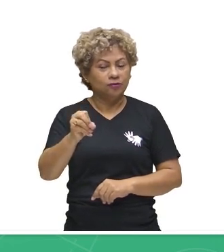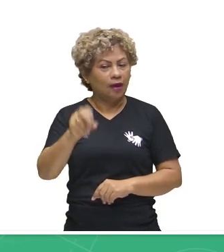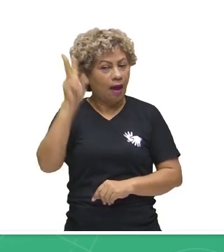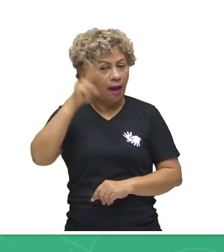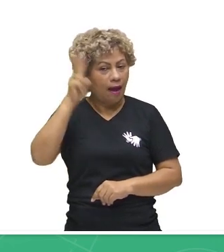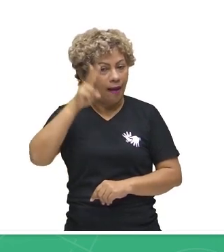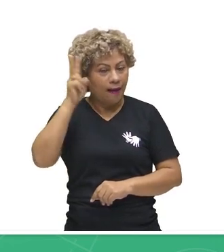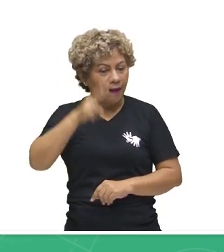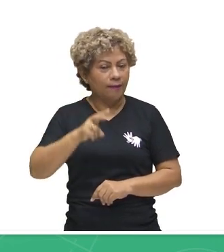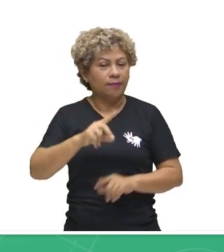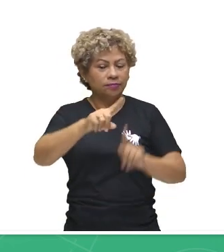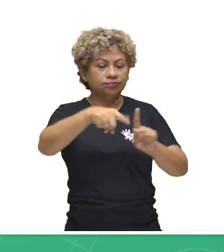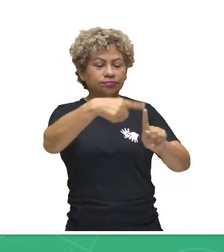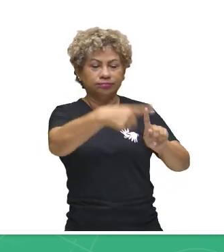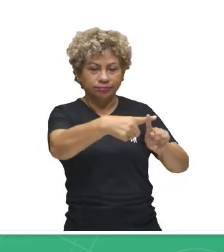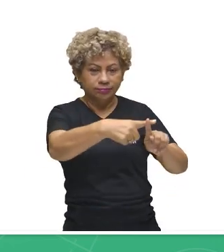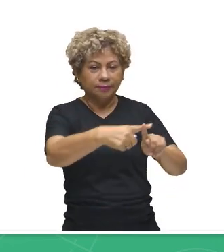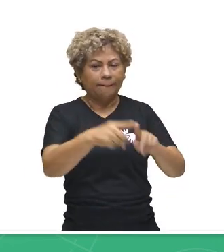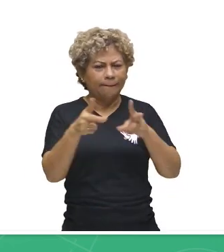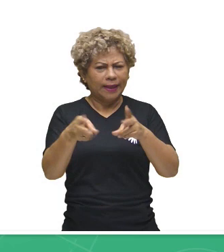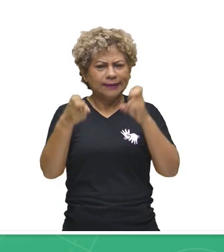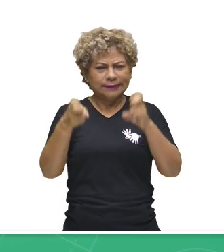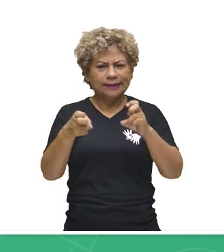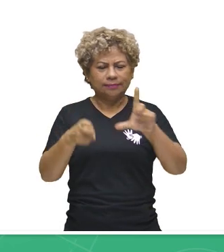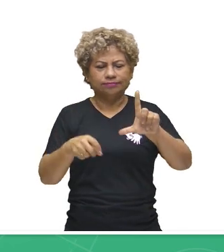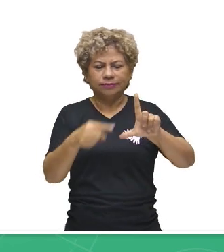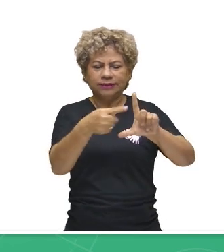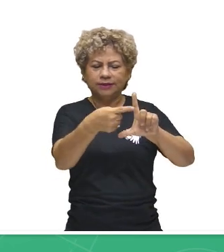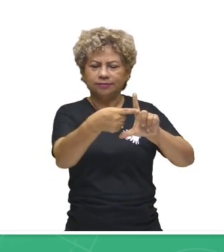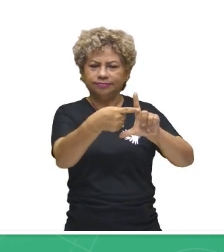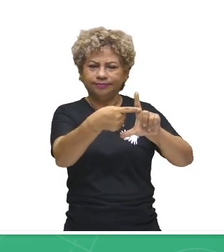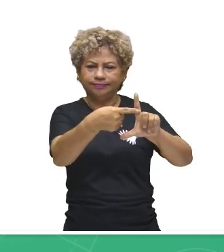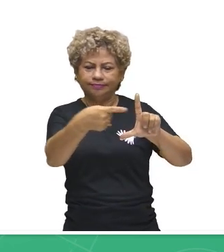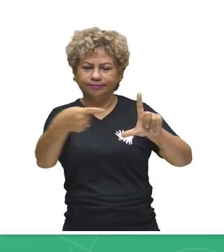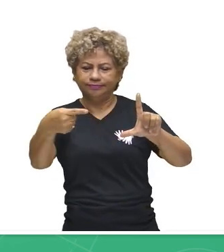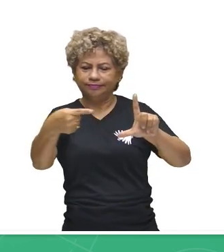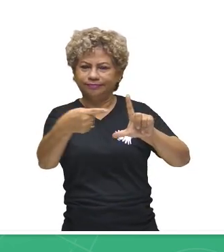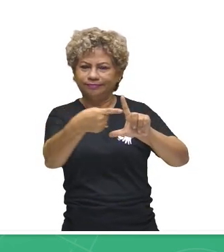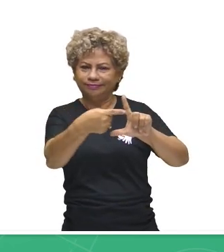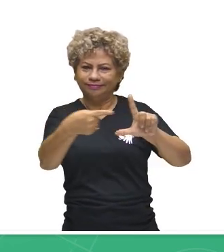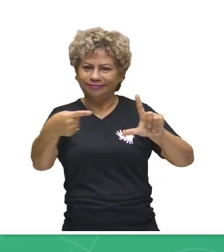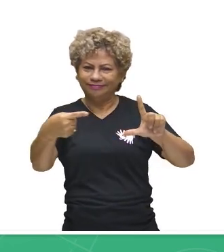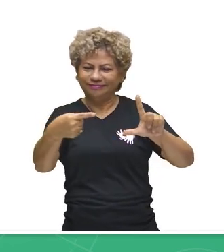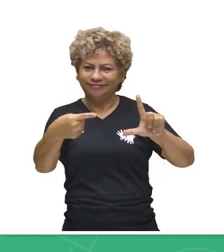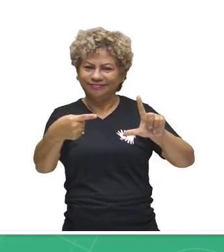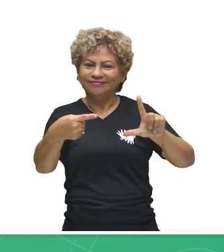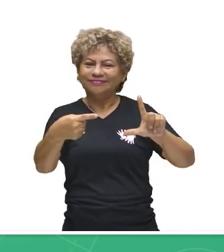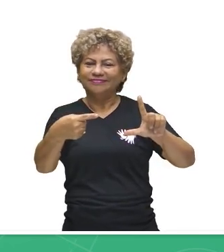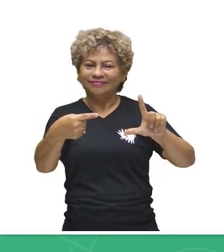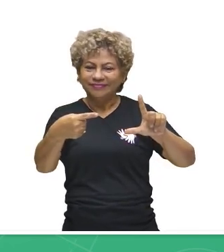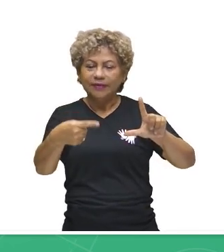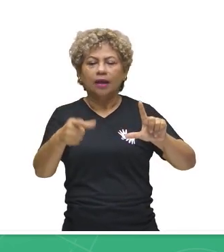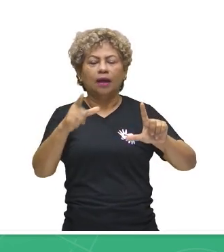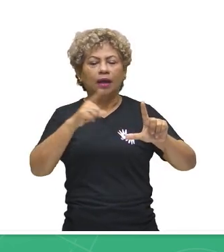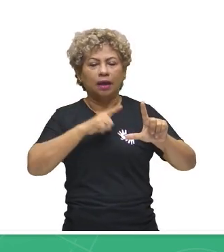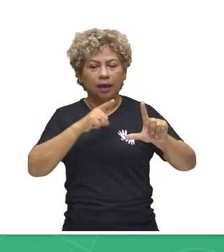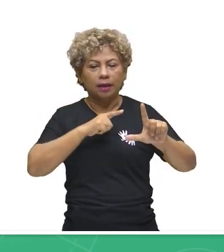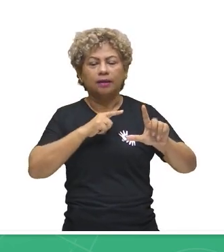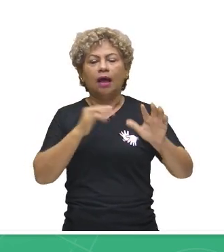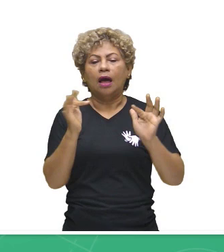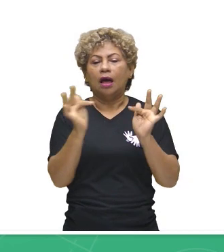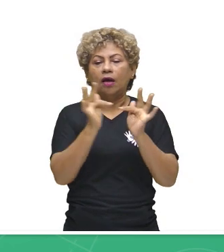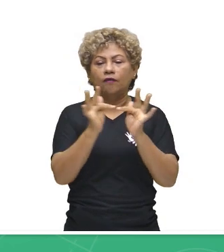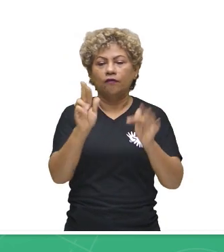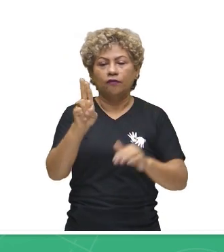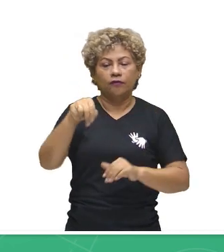é uma reta paralela ao eixo dos tempos, para velocidade em função do